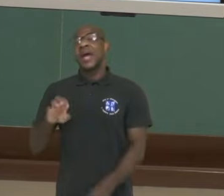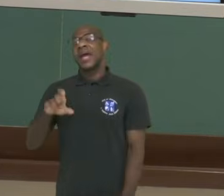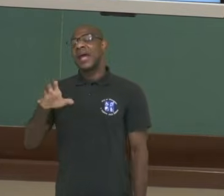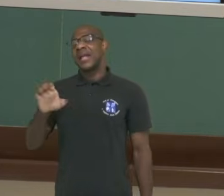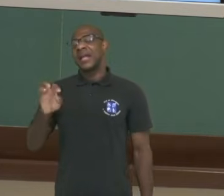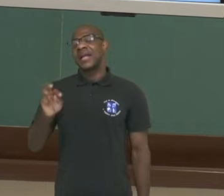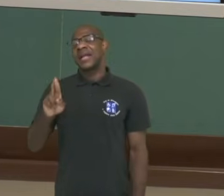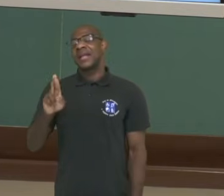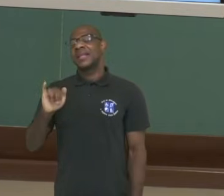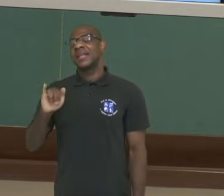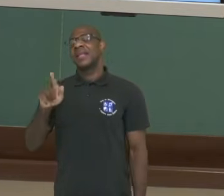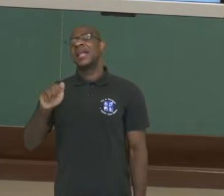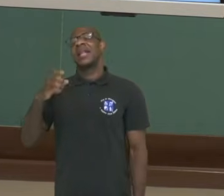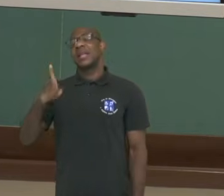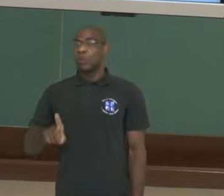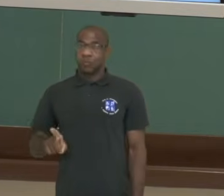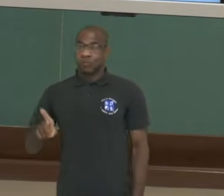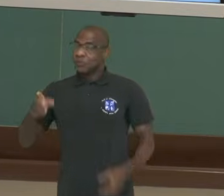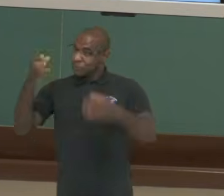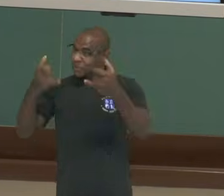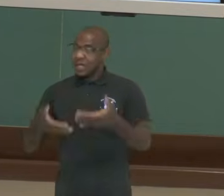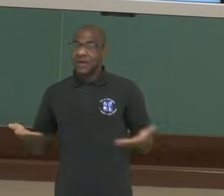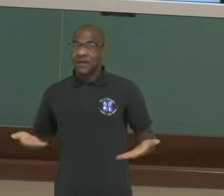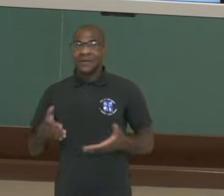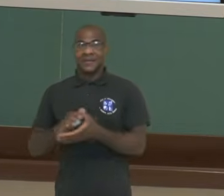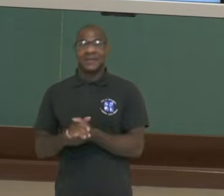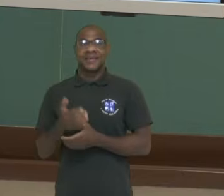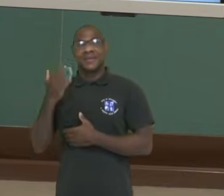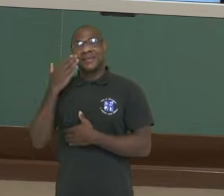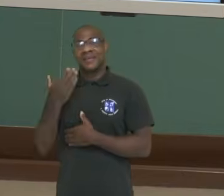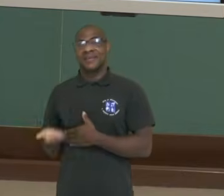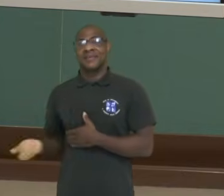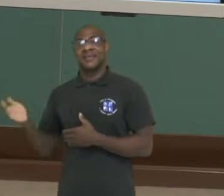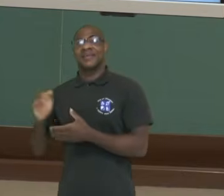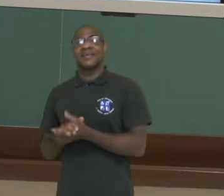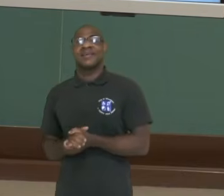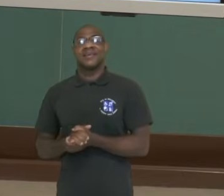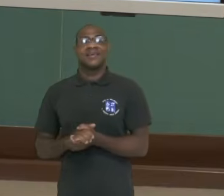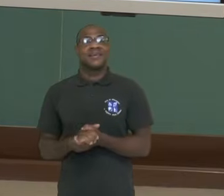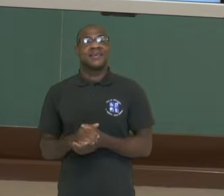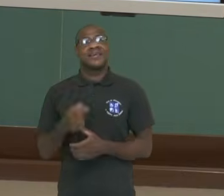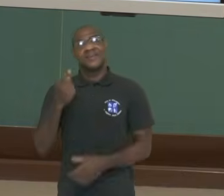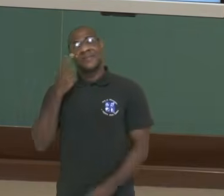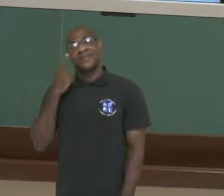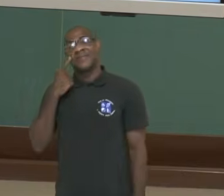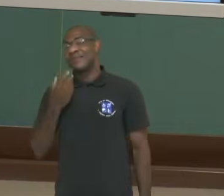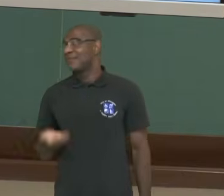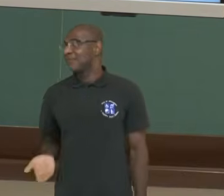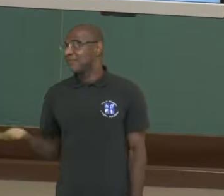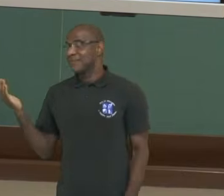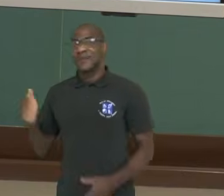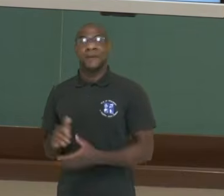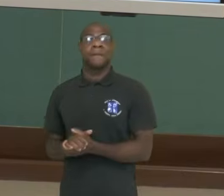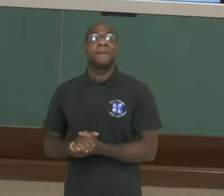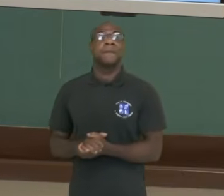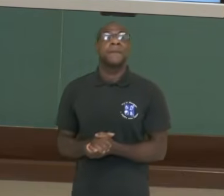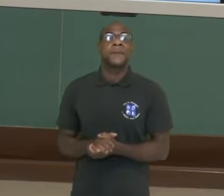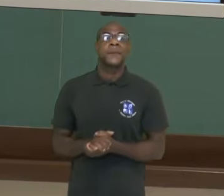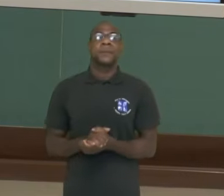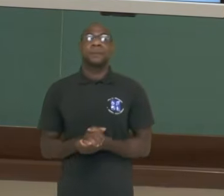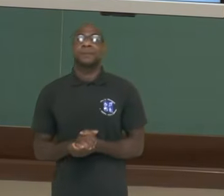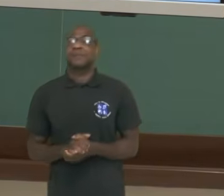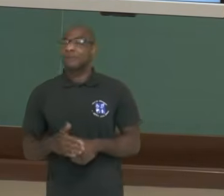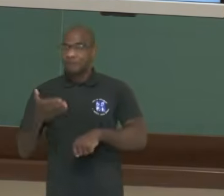ver qual será, né? Nós vimos essa que é por indução, por contato e por atrito. Bora lá então? Mão